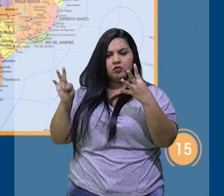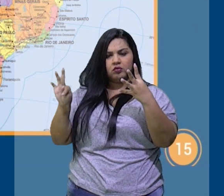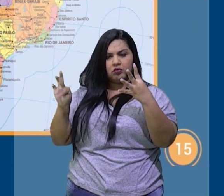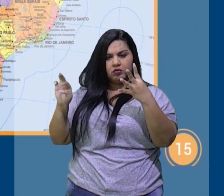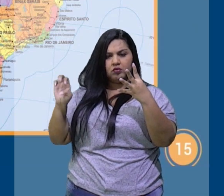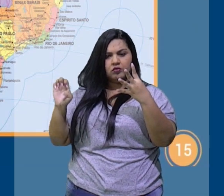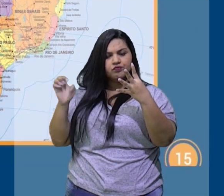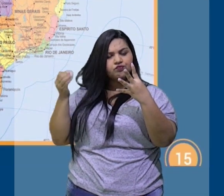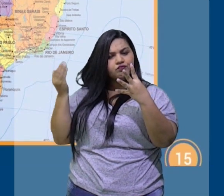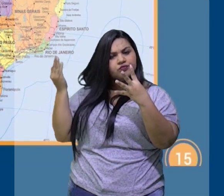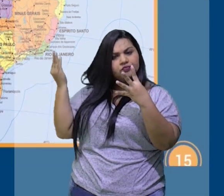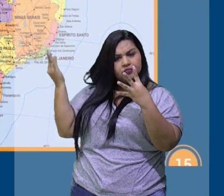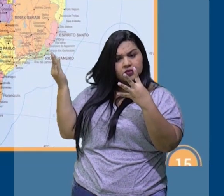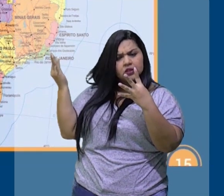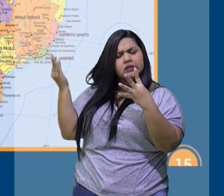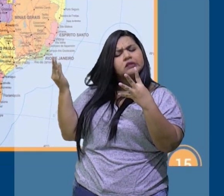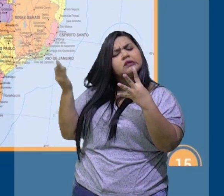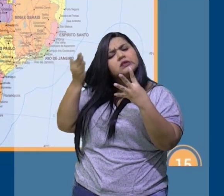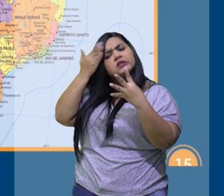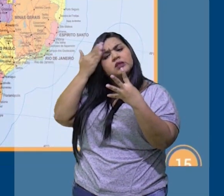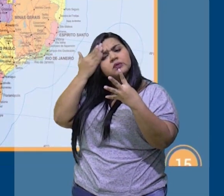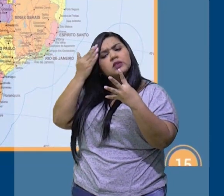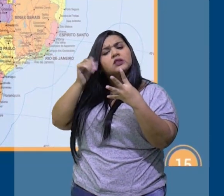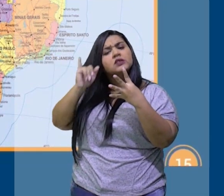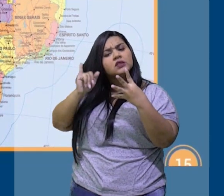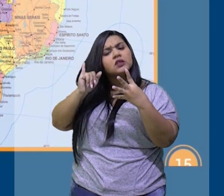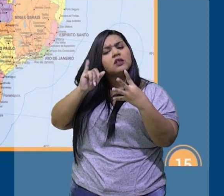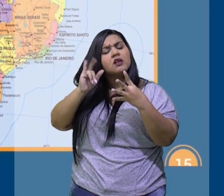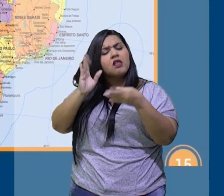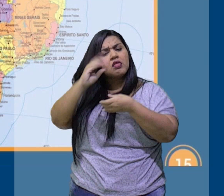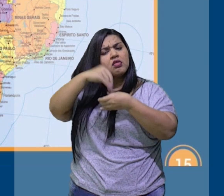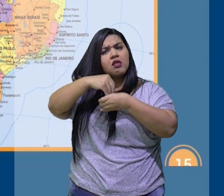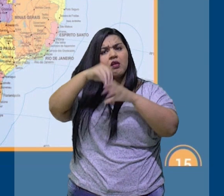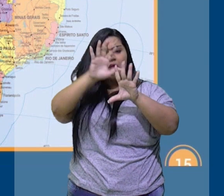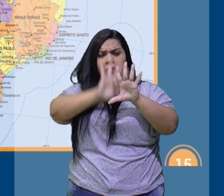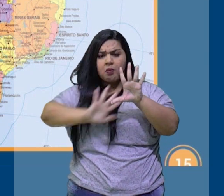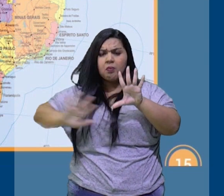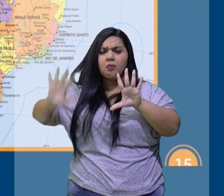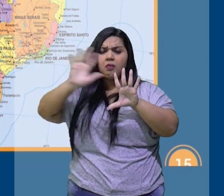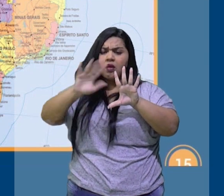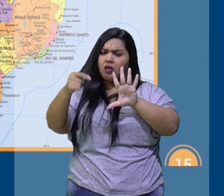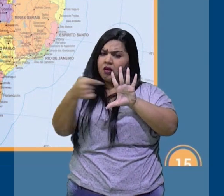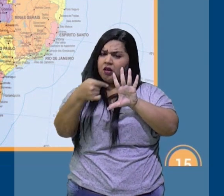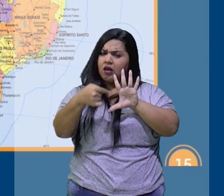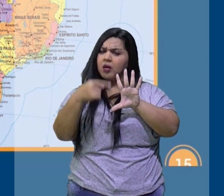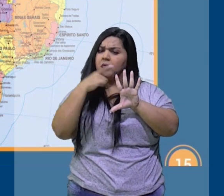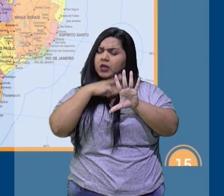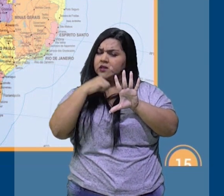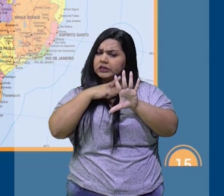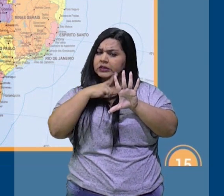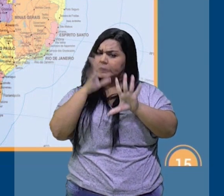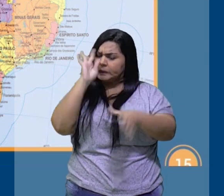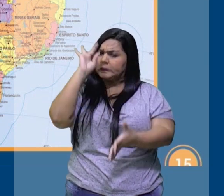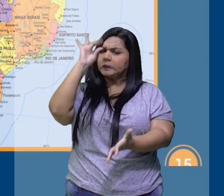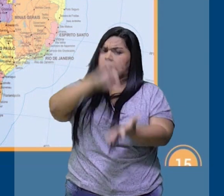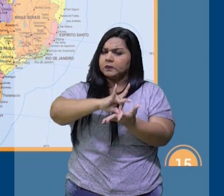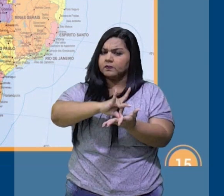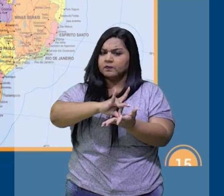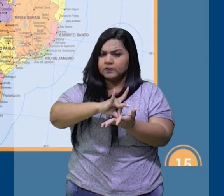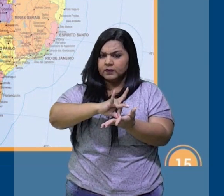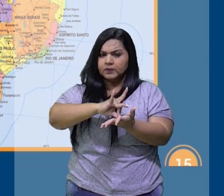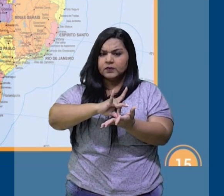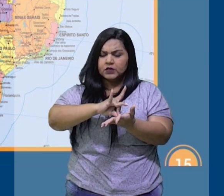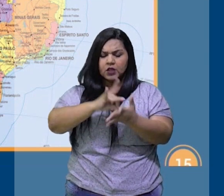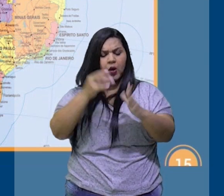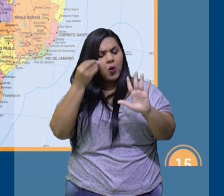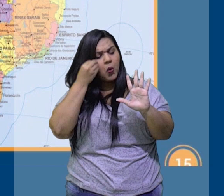saber, gente, se esse mapa ele contém ali informações mais confiáveis, né? Então, você está observando o